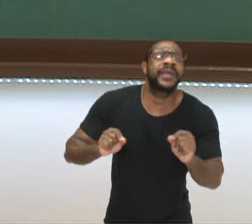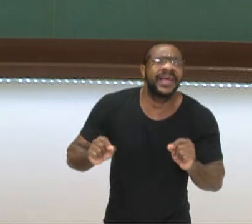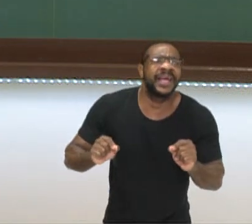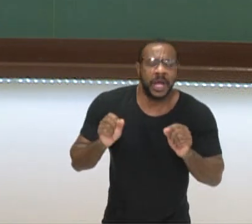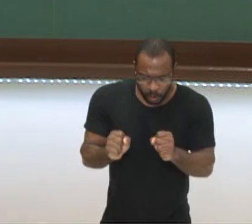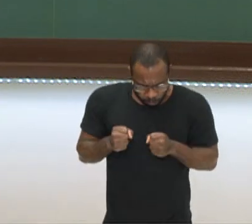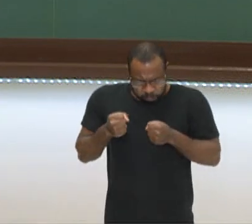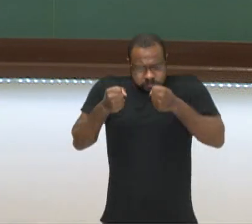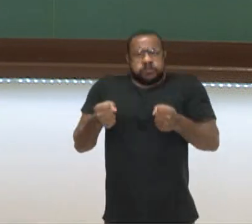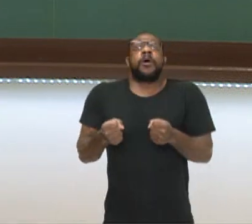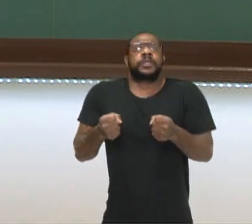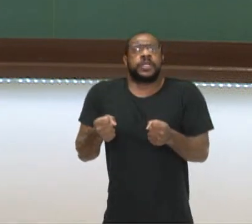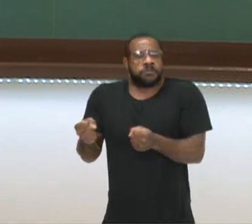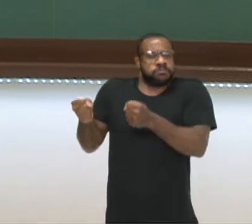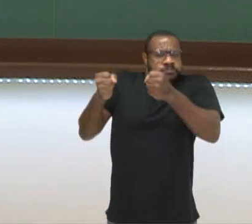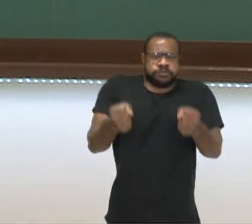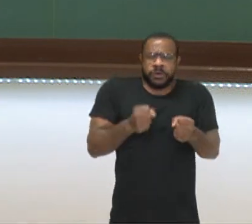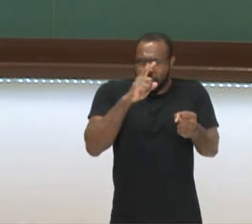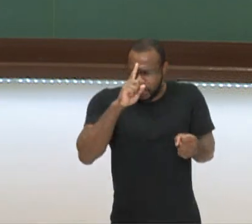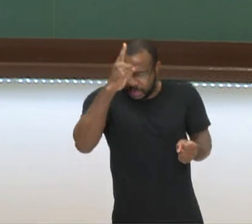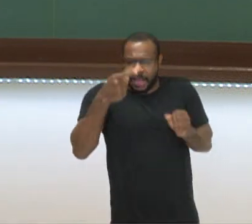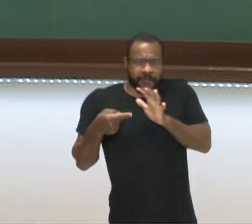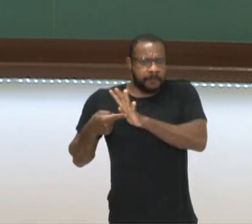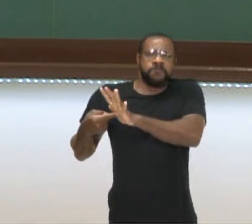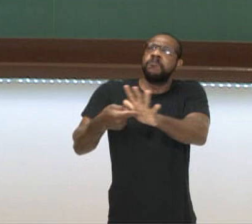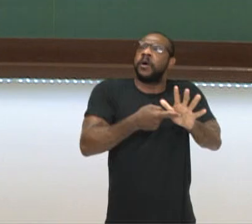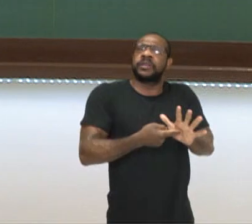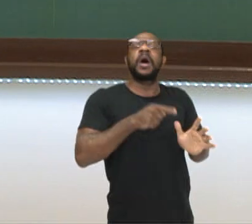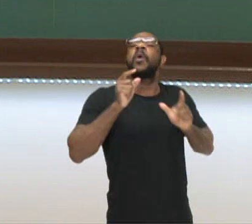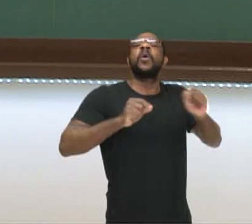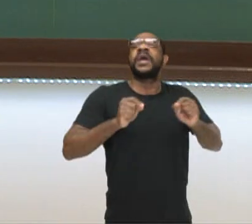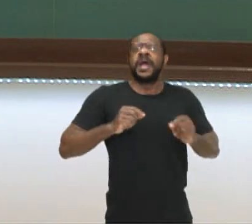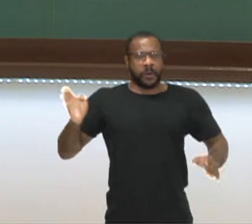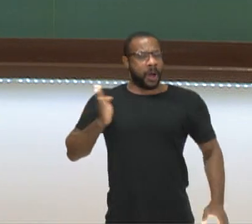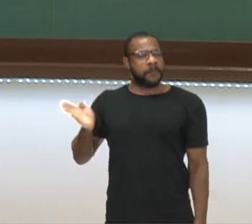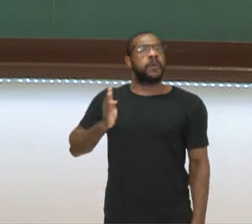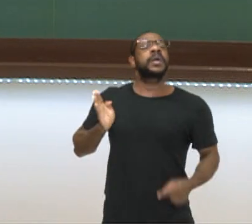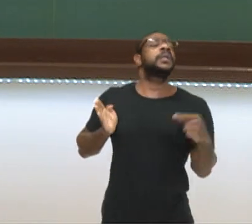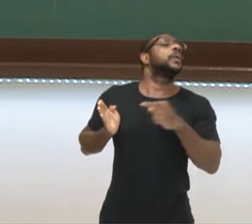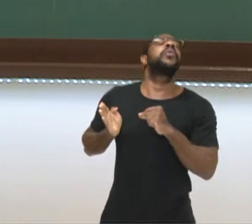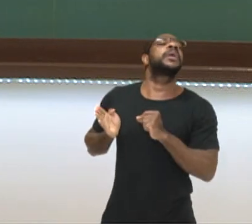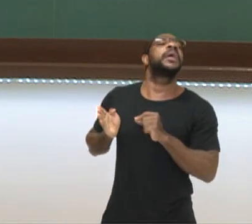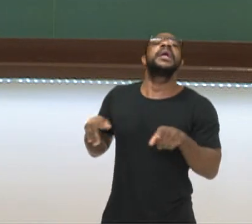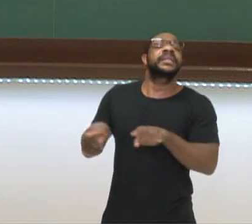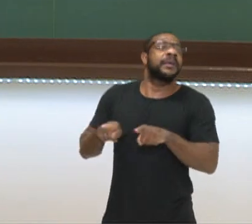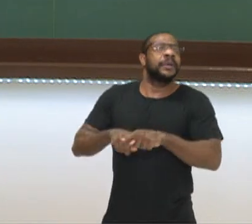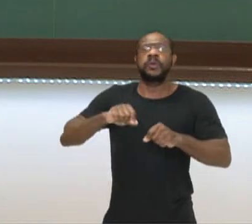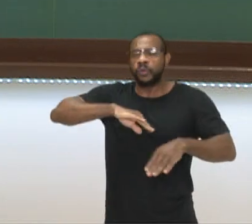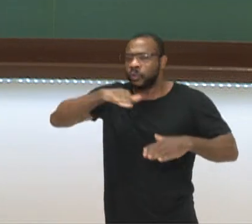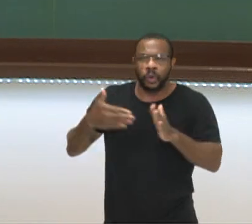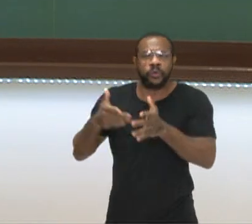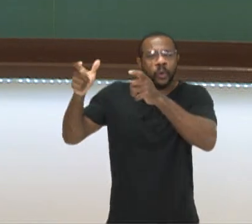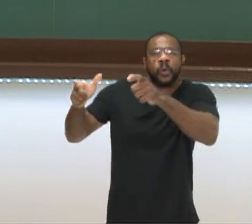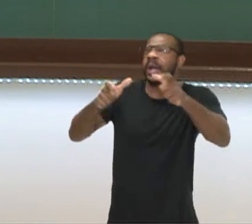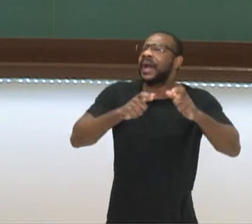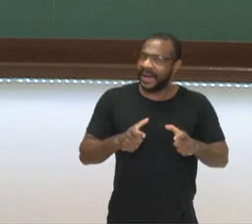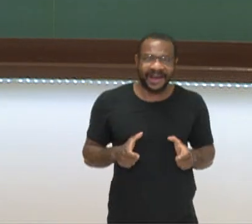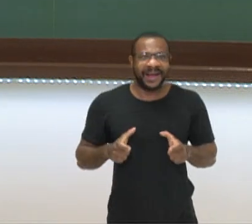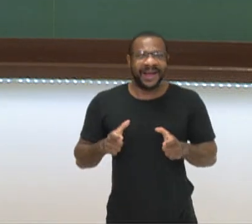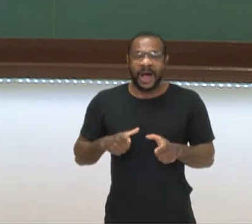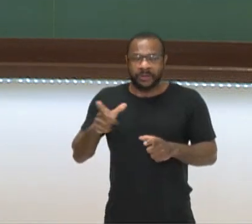seu poder e essa ideia desse poder da burguesia também em todos os locais onde ele